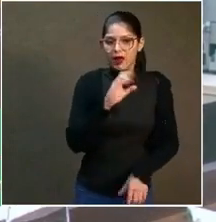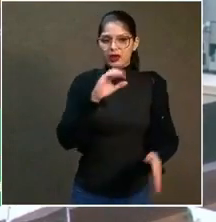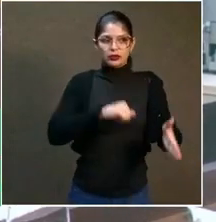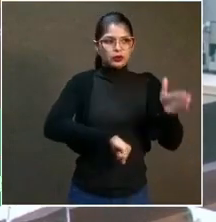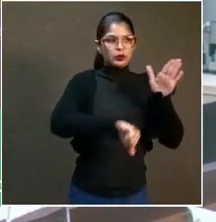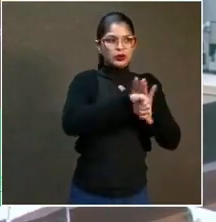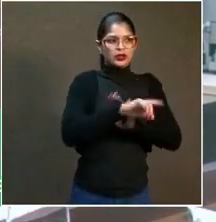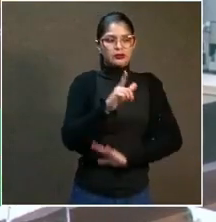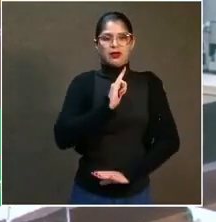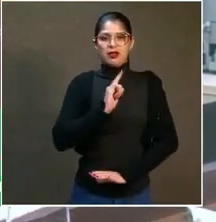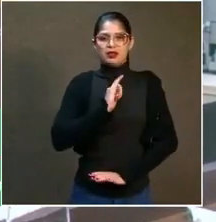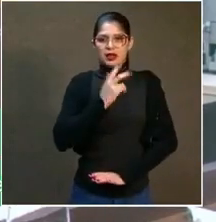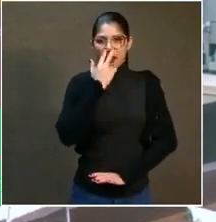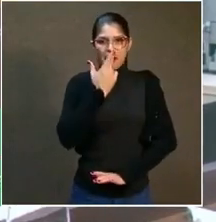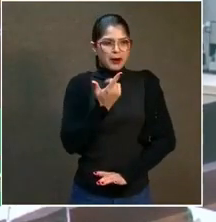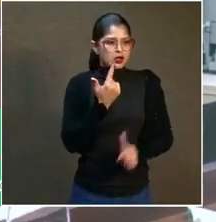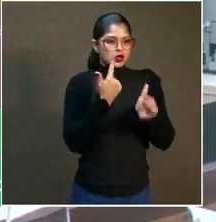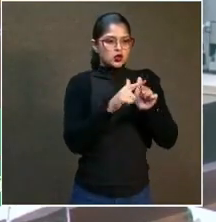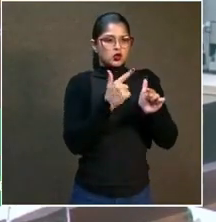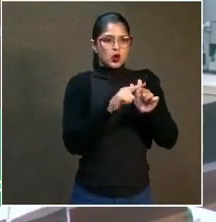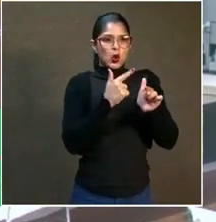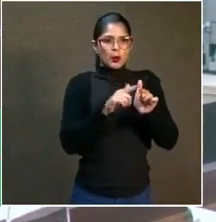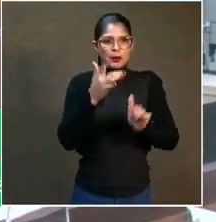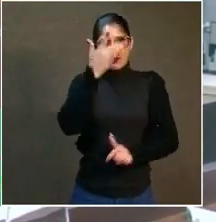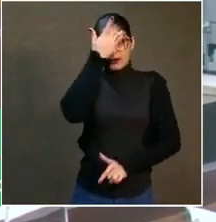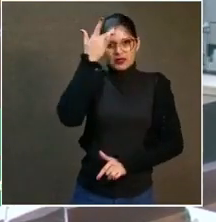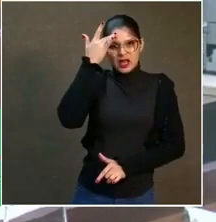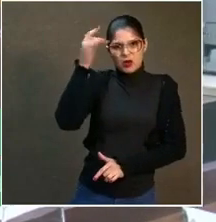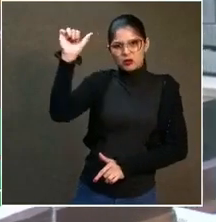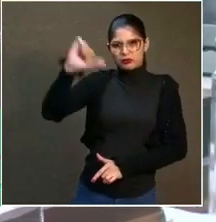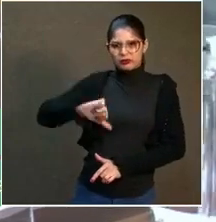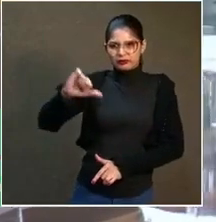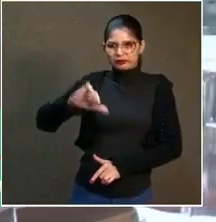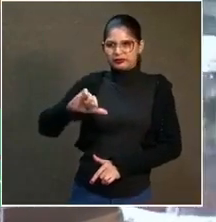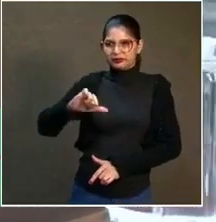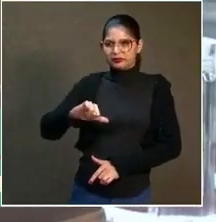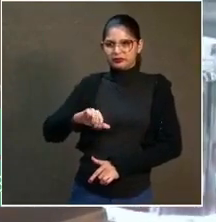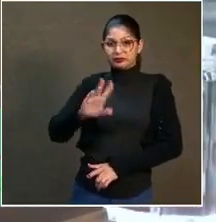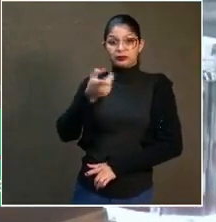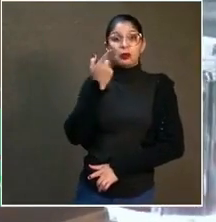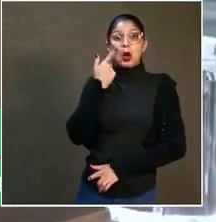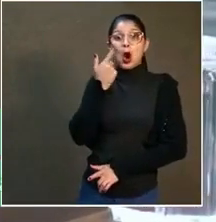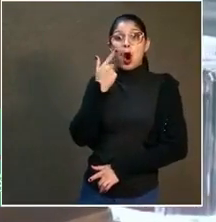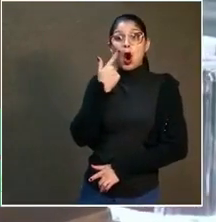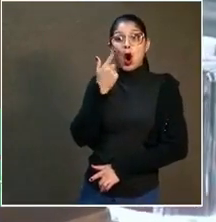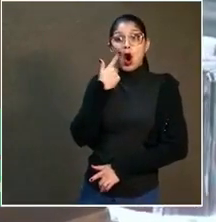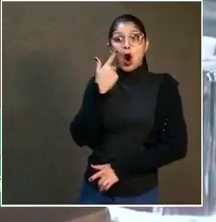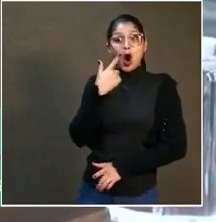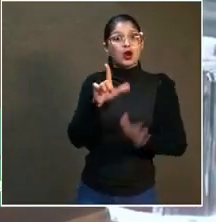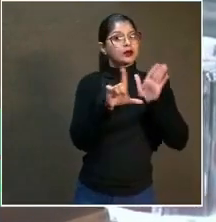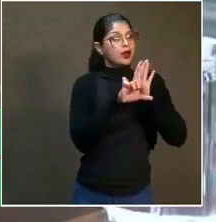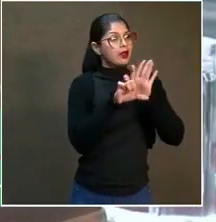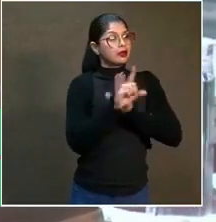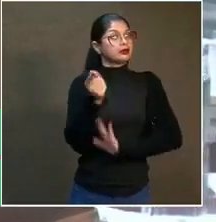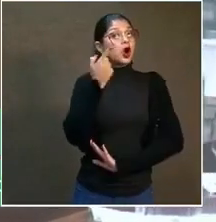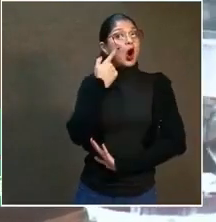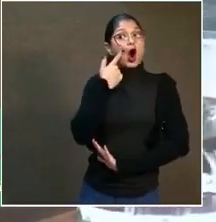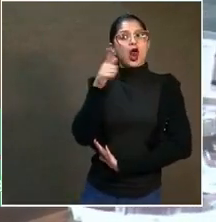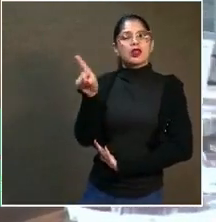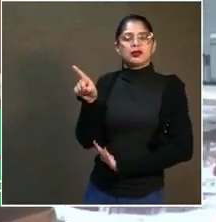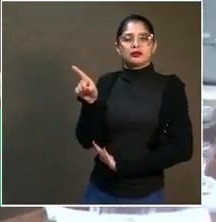no momento do fato, ele teve uma perturbação de saúde mental. Grifa de novo lá. Olha o que a lei está falando lá.